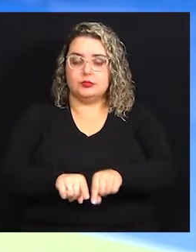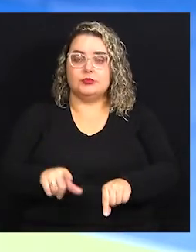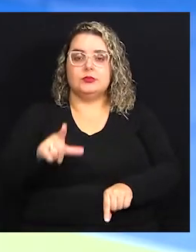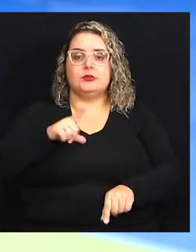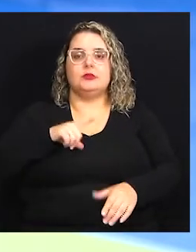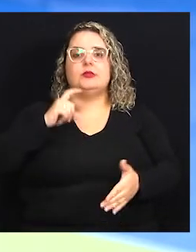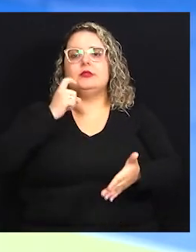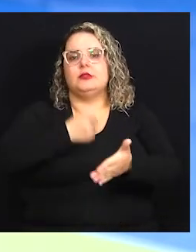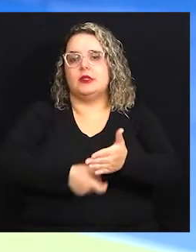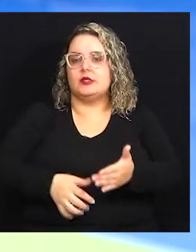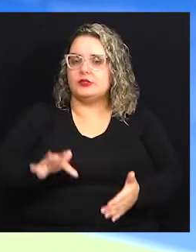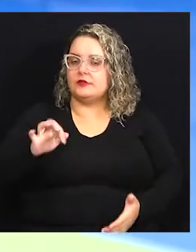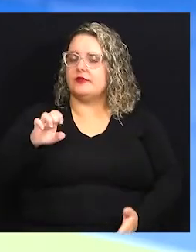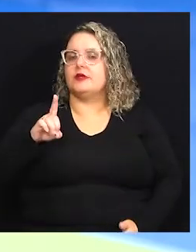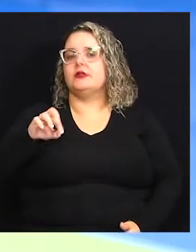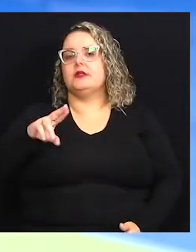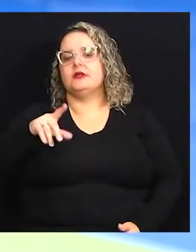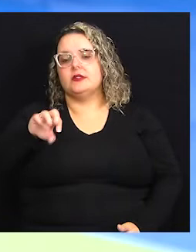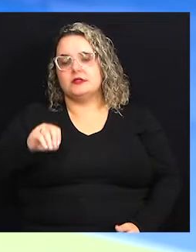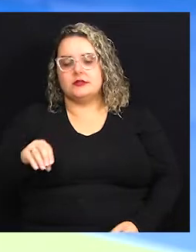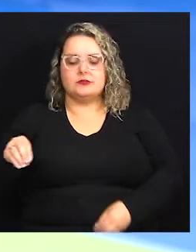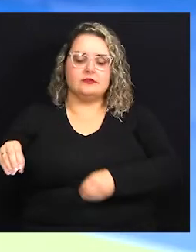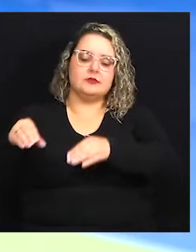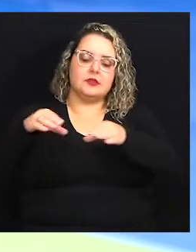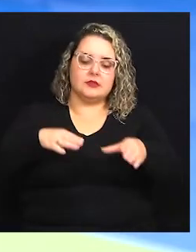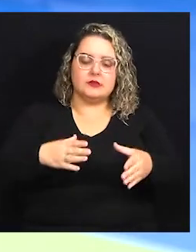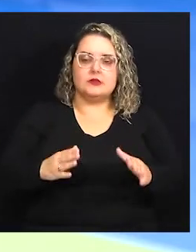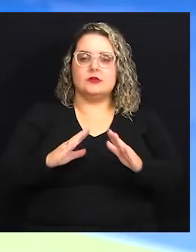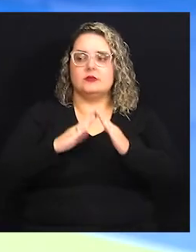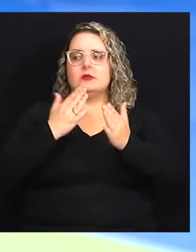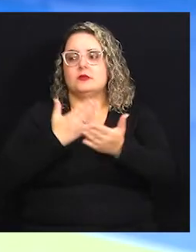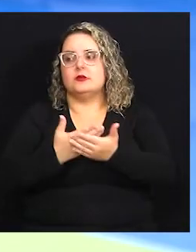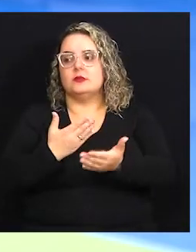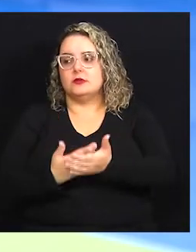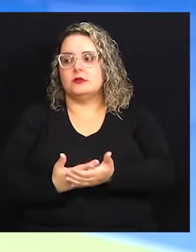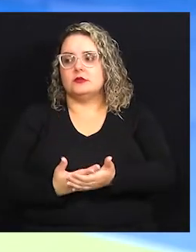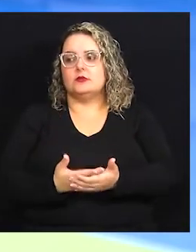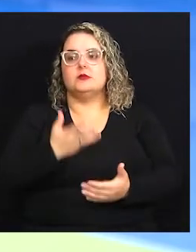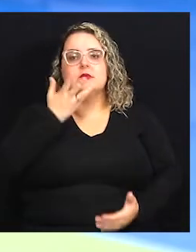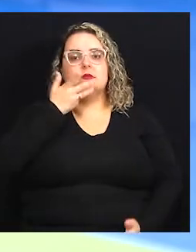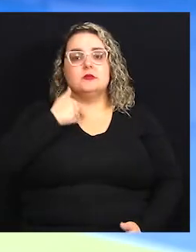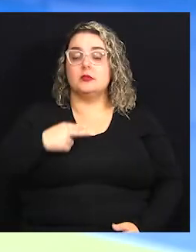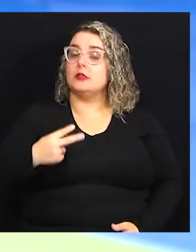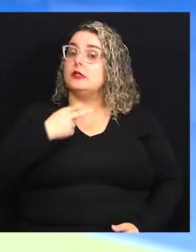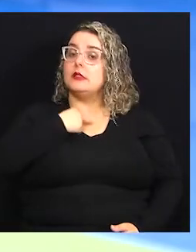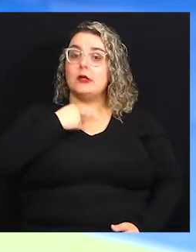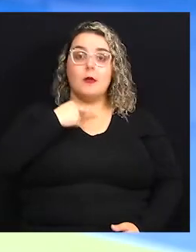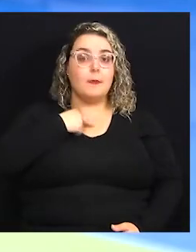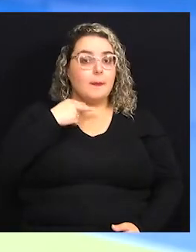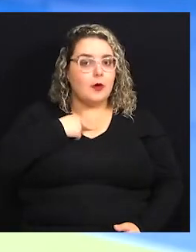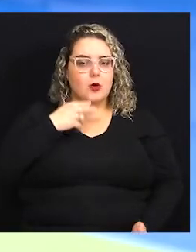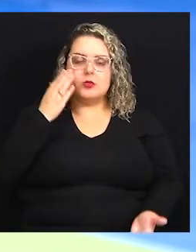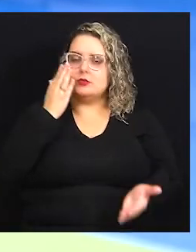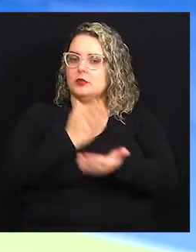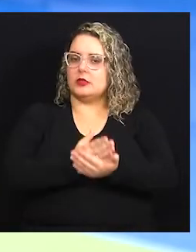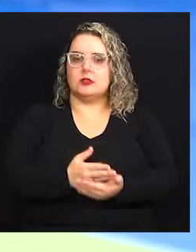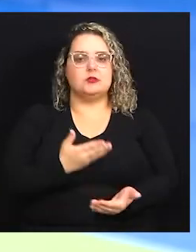tem taxa de federação, transferência, uma escola para criança estudar, que ela não pode parar de estudar, hipótese